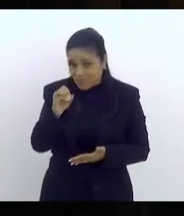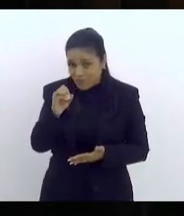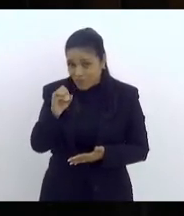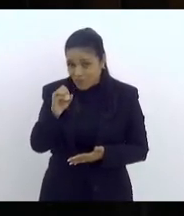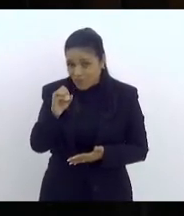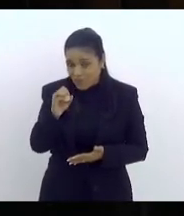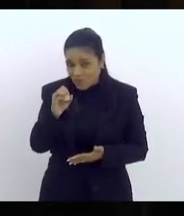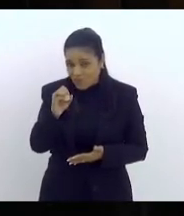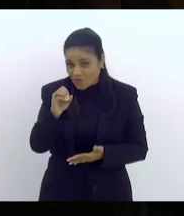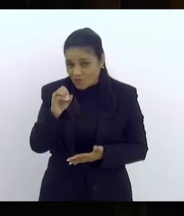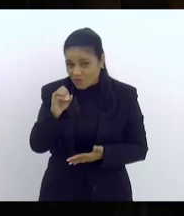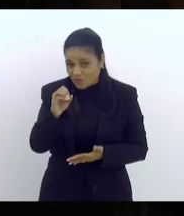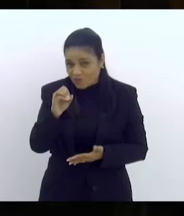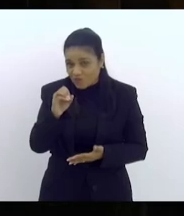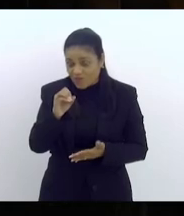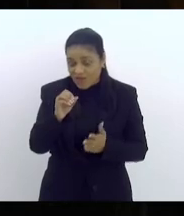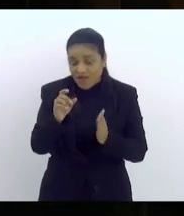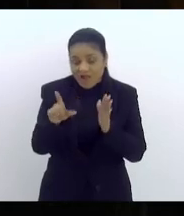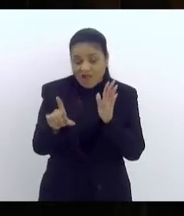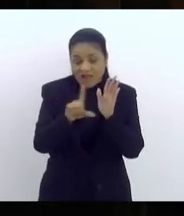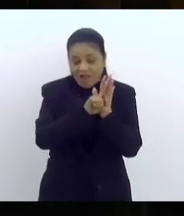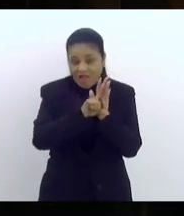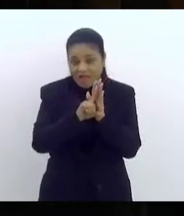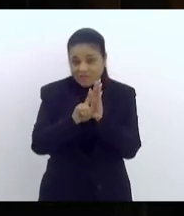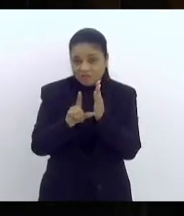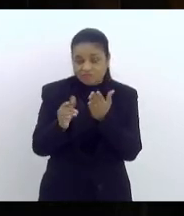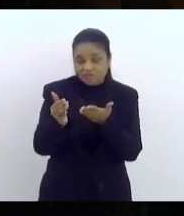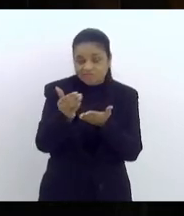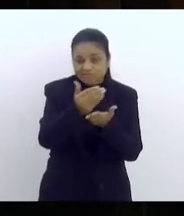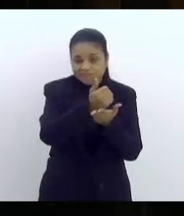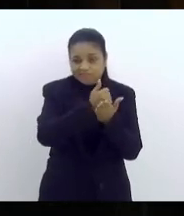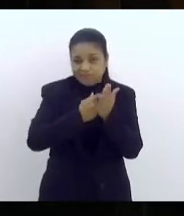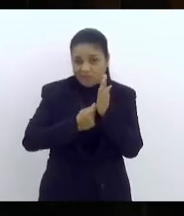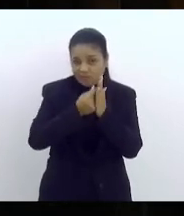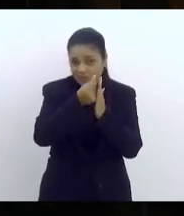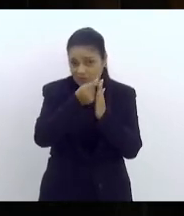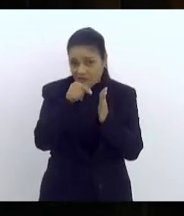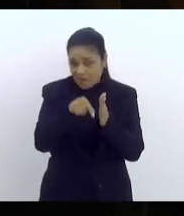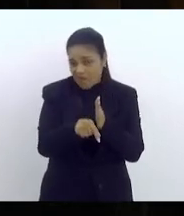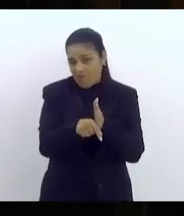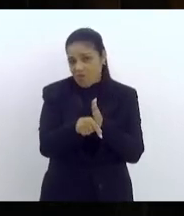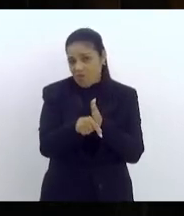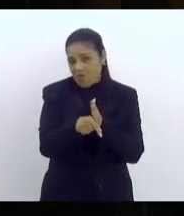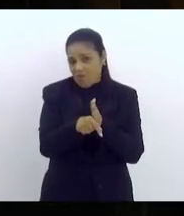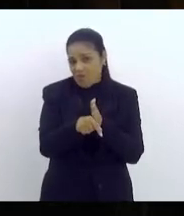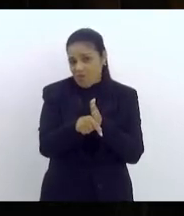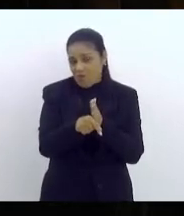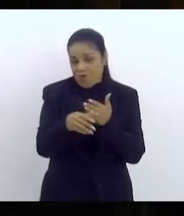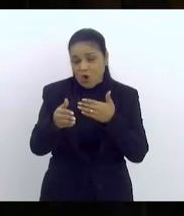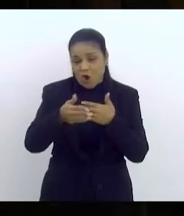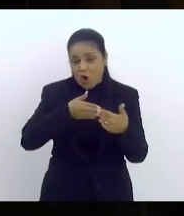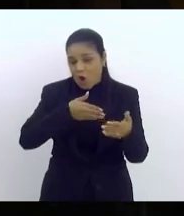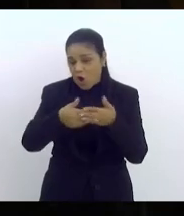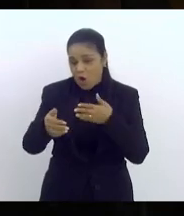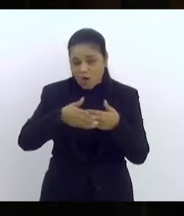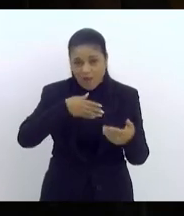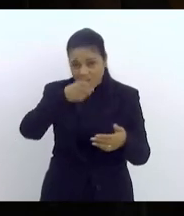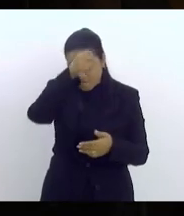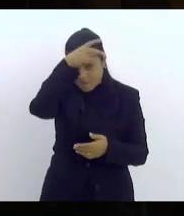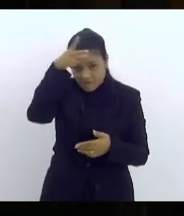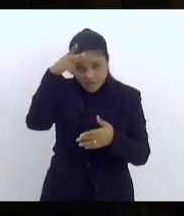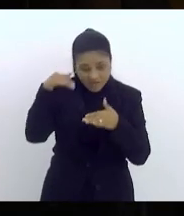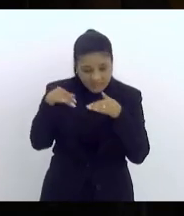a lei de recuperação fiscal se nós não estivéssemos no regime de recuperação fiscal qualquer prefeito de uma cidade pequena